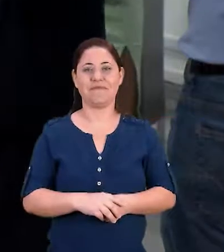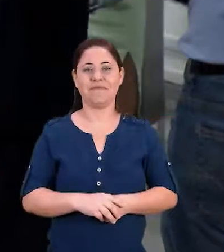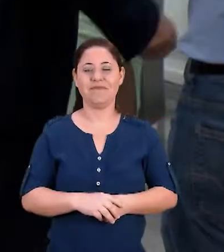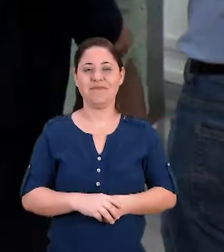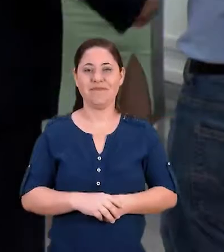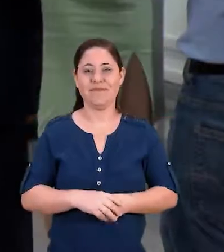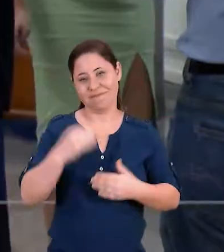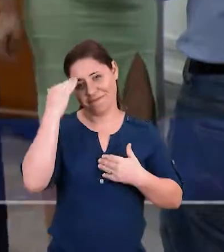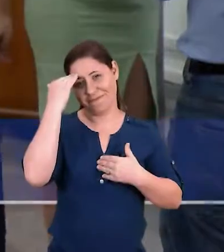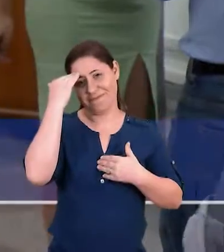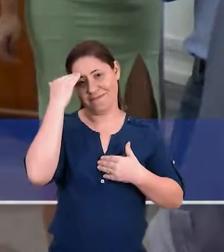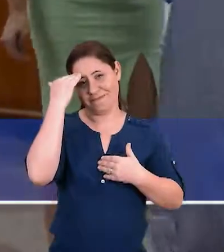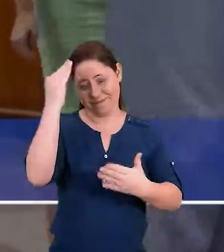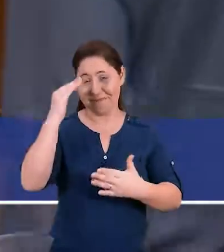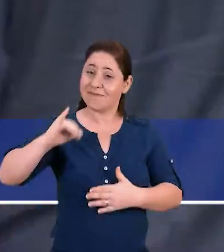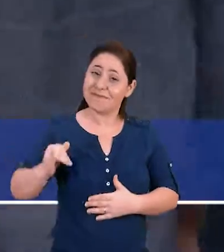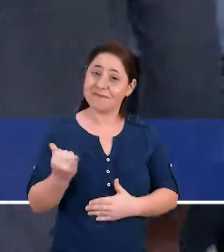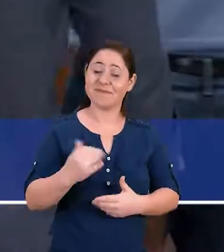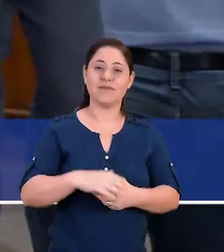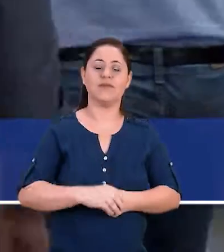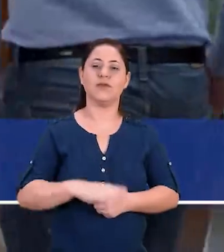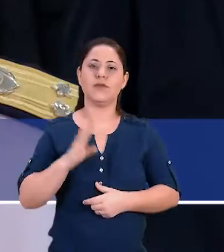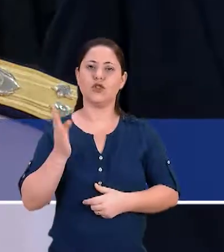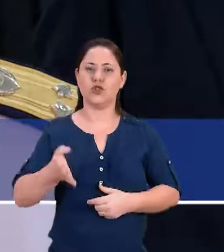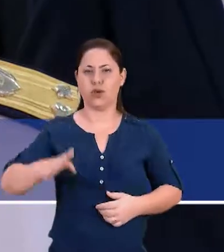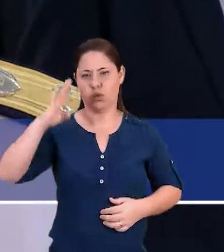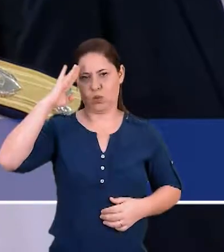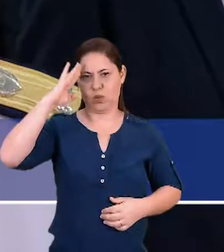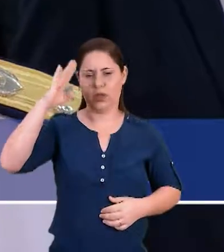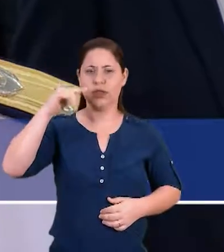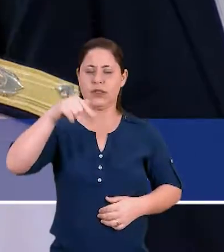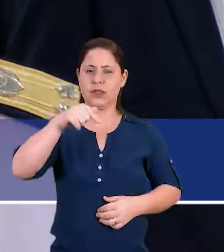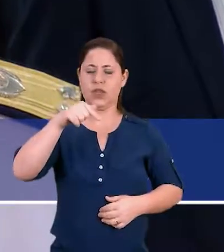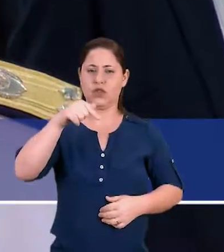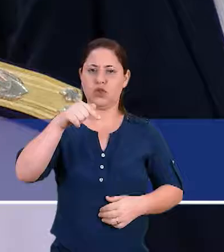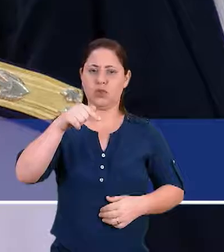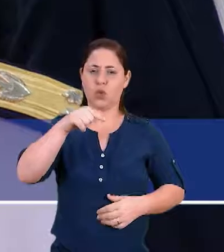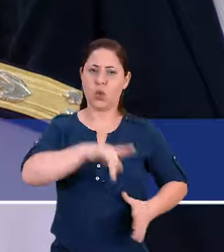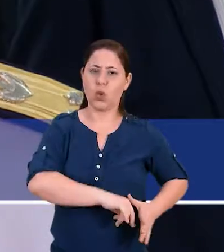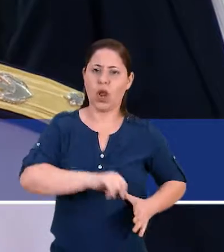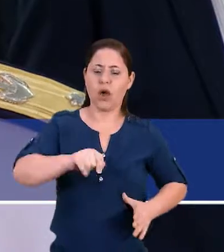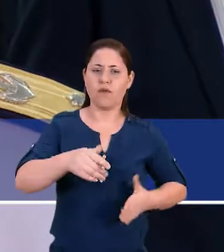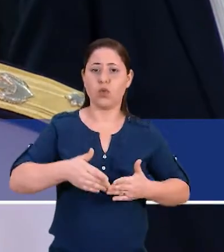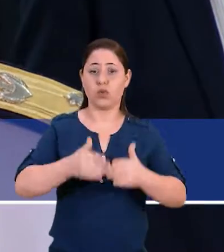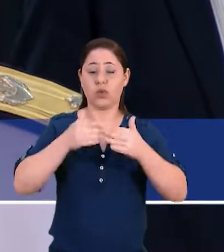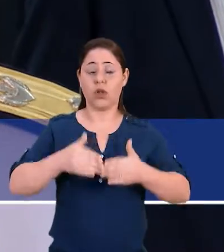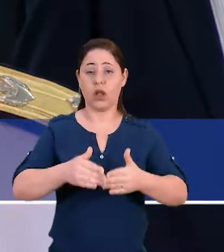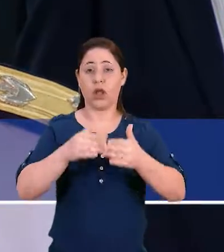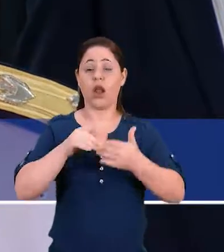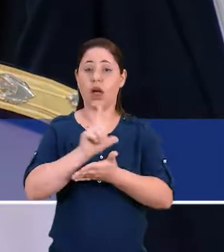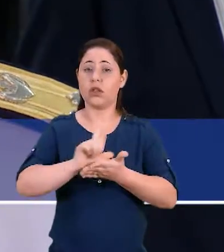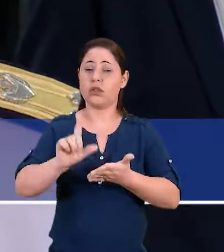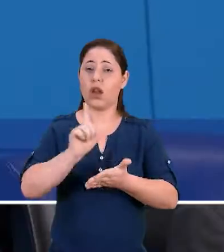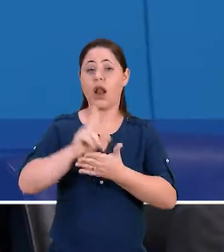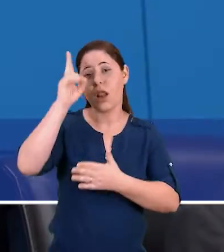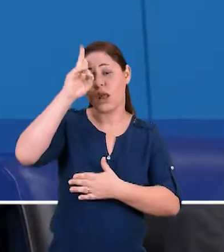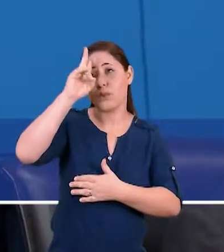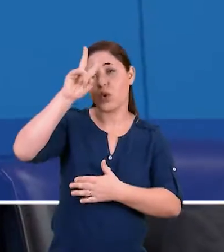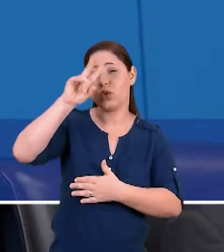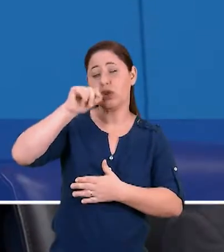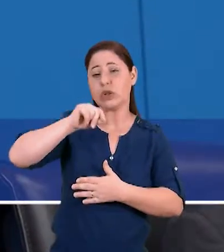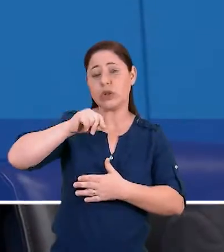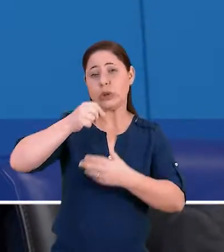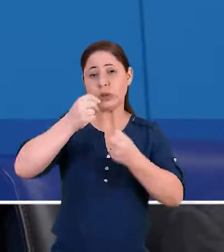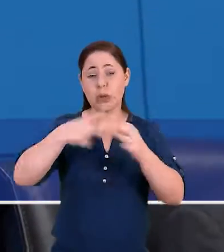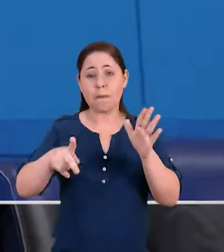isso. Muito obrigada pela oportunidade. Já o comandante do 7º Distrito Naval da Marinha do Brasil, em Ladário, relembrou o